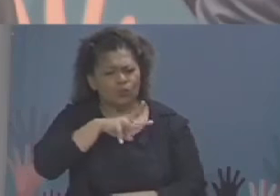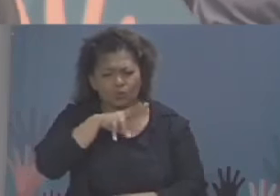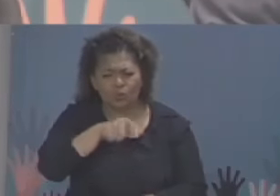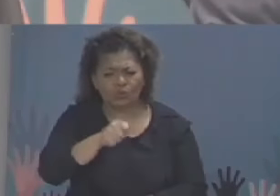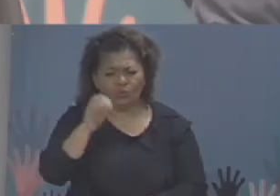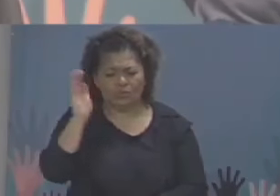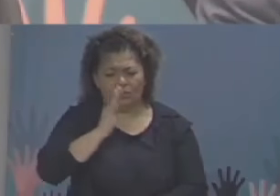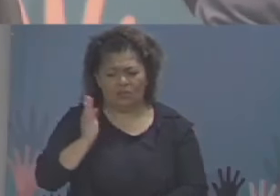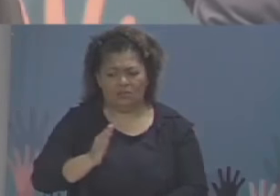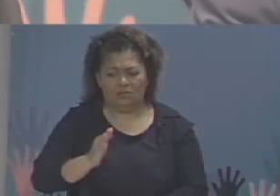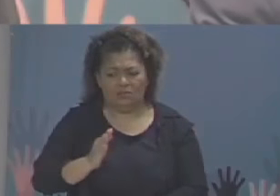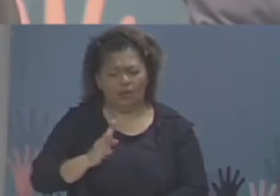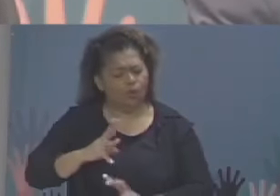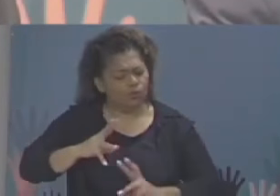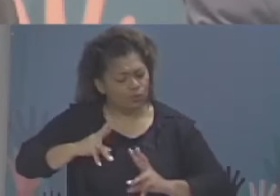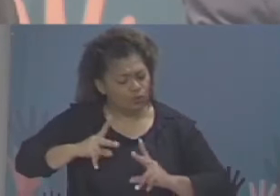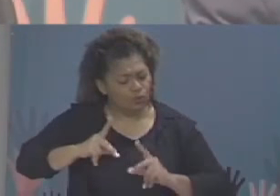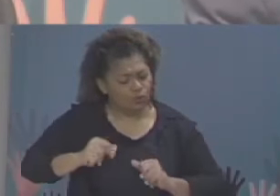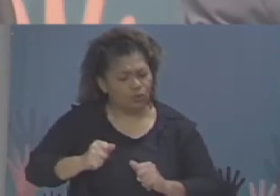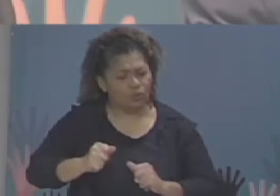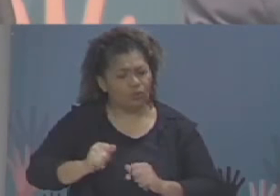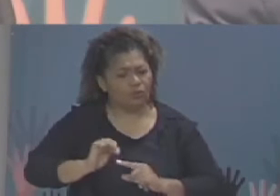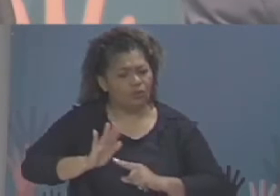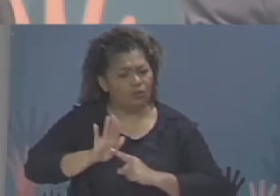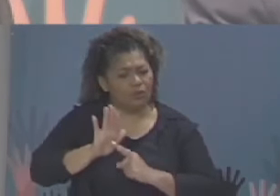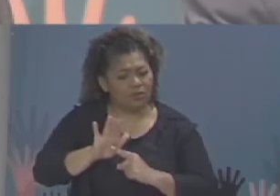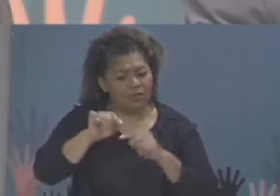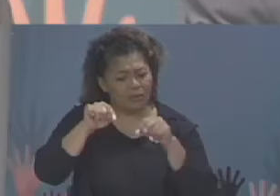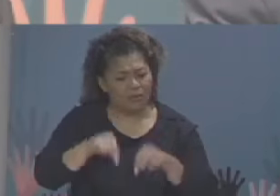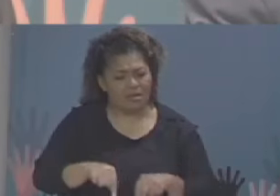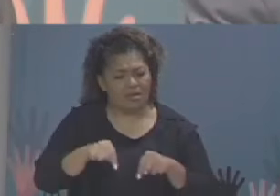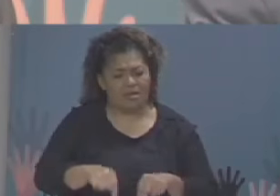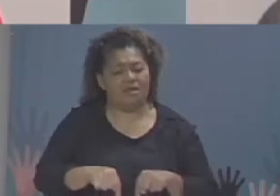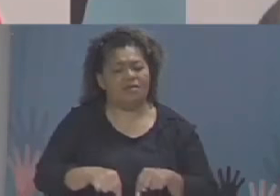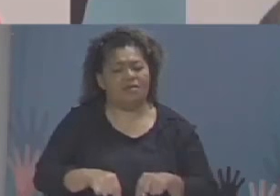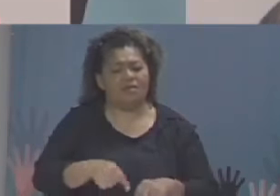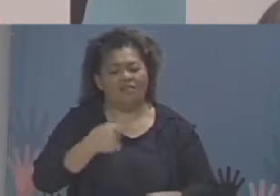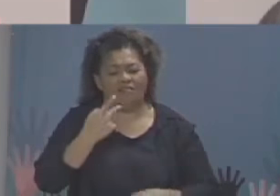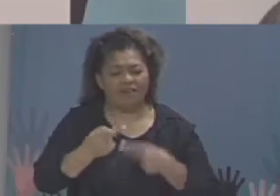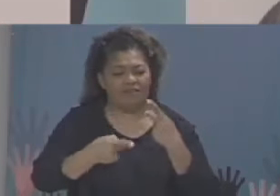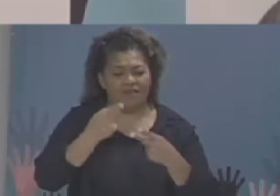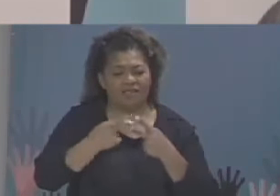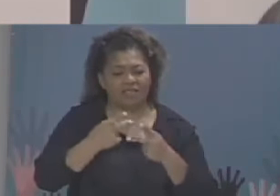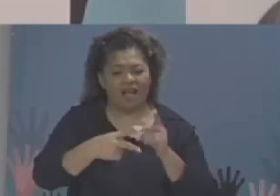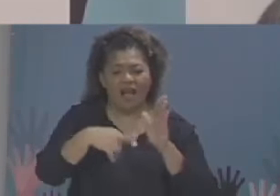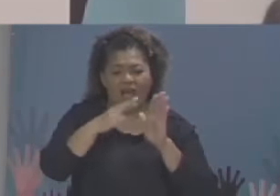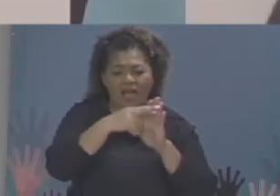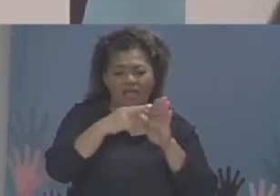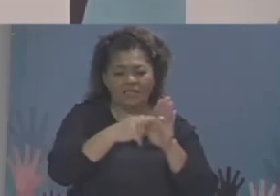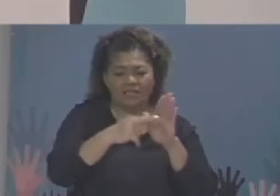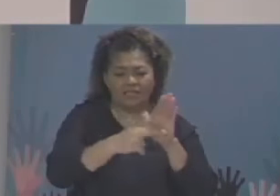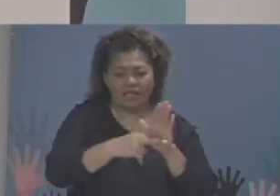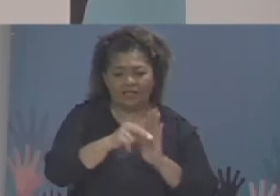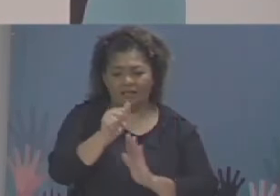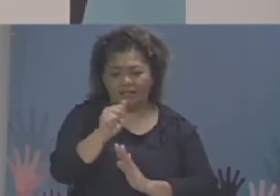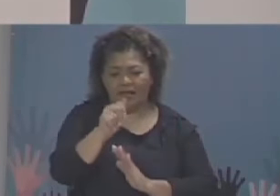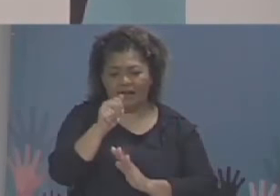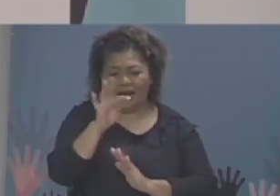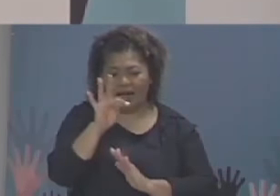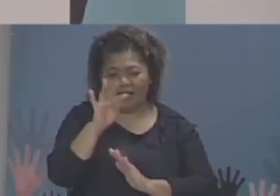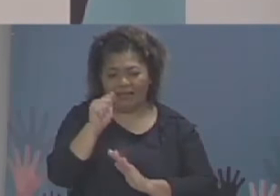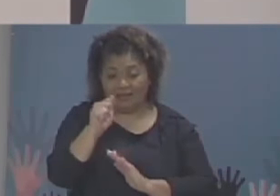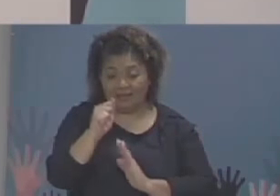tudo aquilo que eu estou afirmando aqui, não é lenga-lenga nem é oportunismo, está registrado nas atas da APAV.